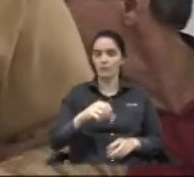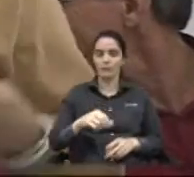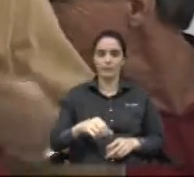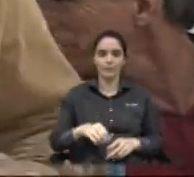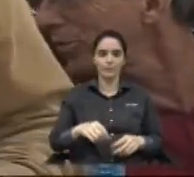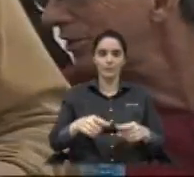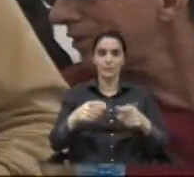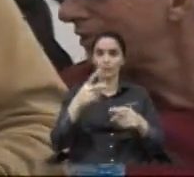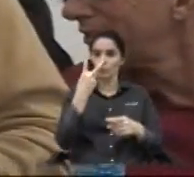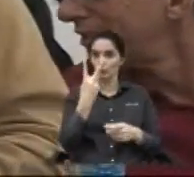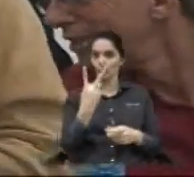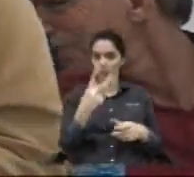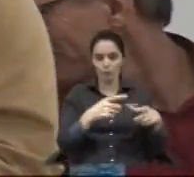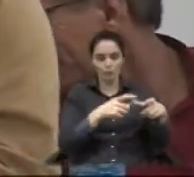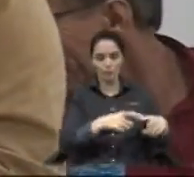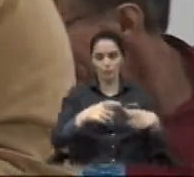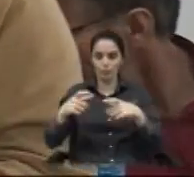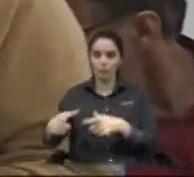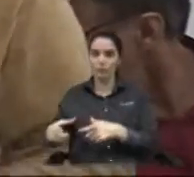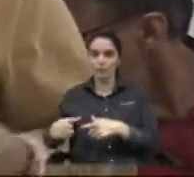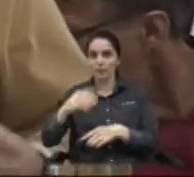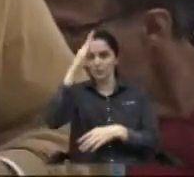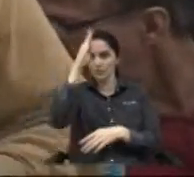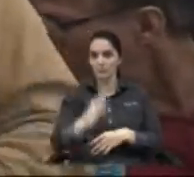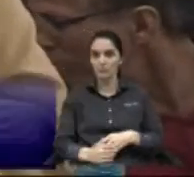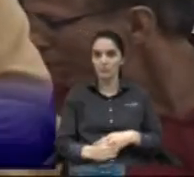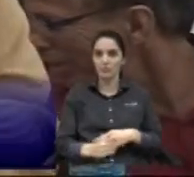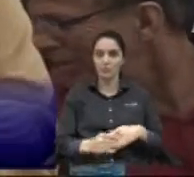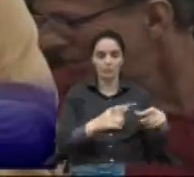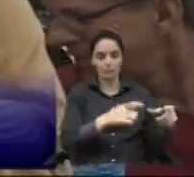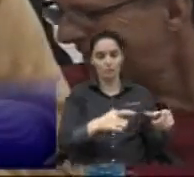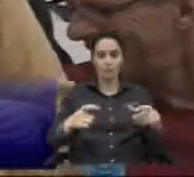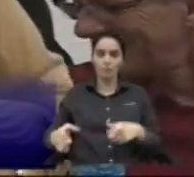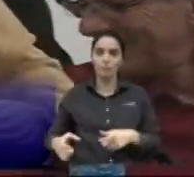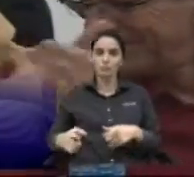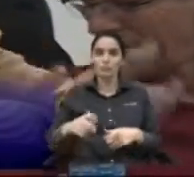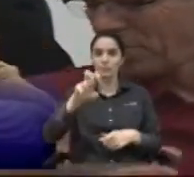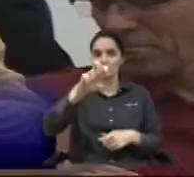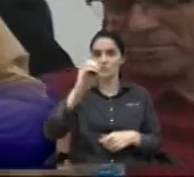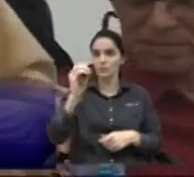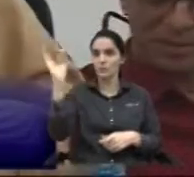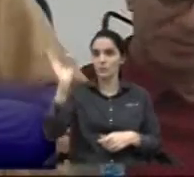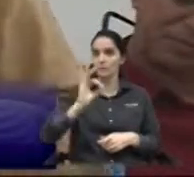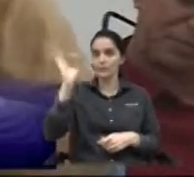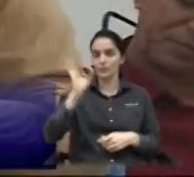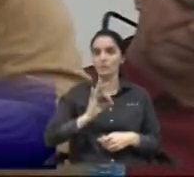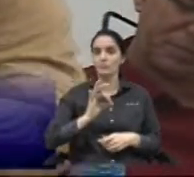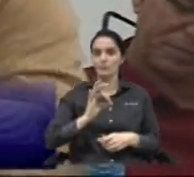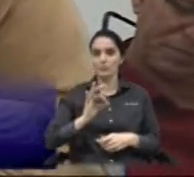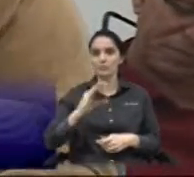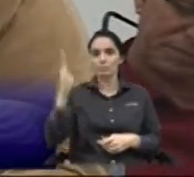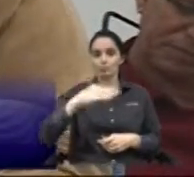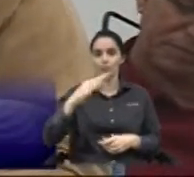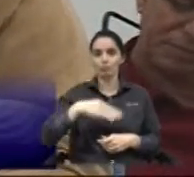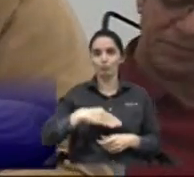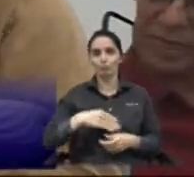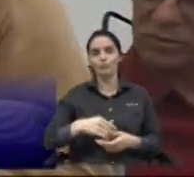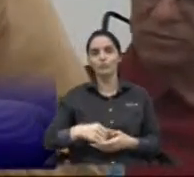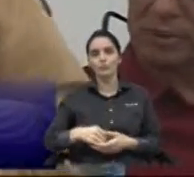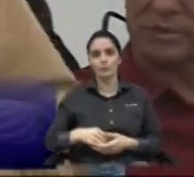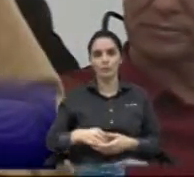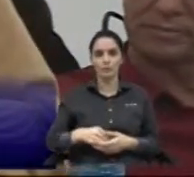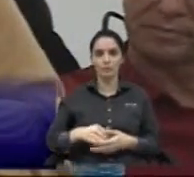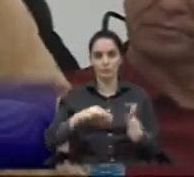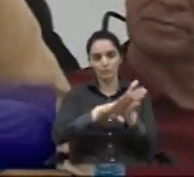destinadas gratuitamente e mais 2 com 50% de desconto, quando as duas já oferecidas